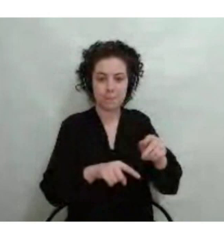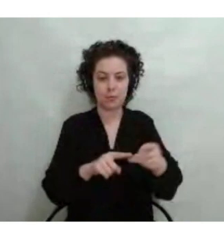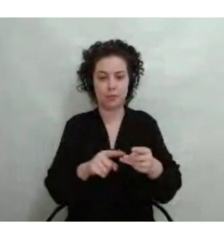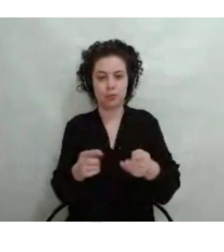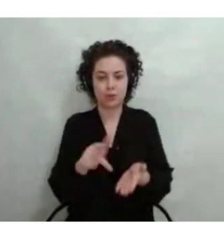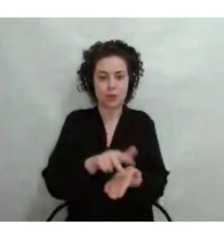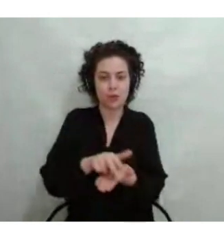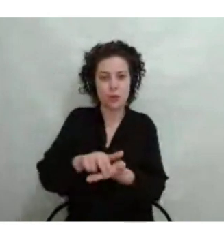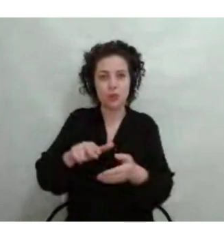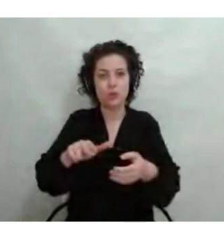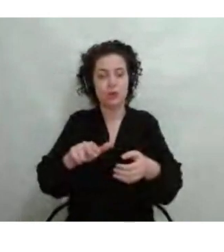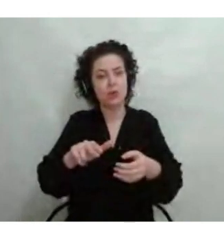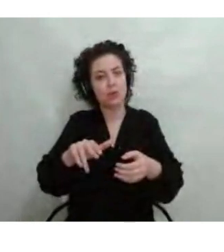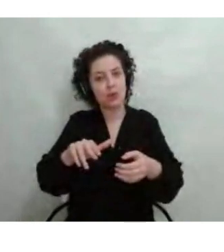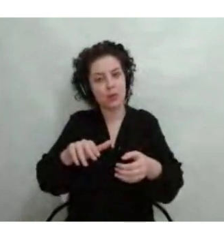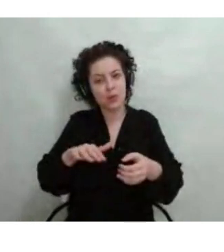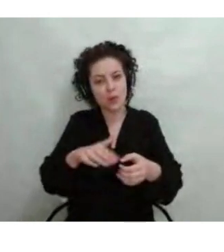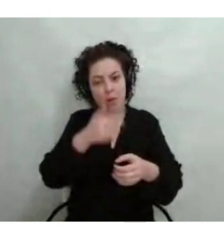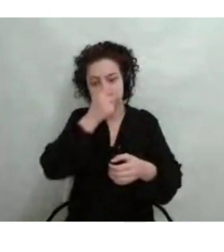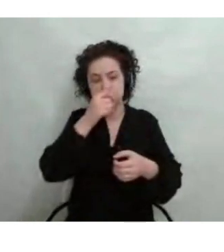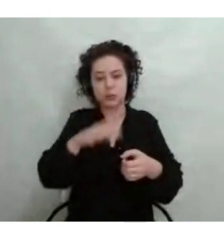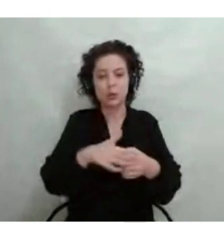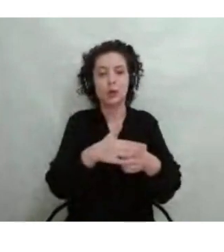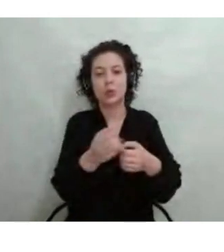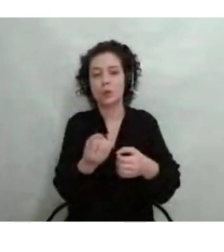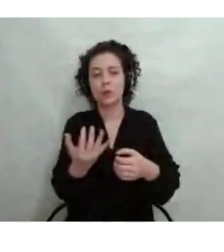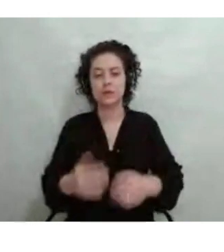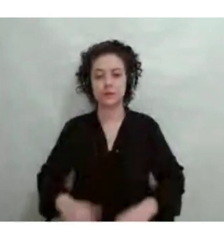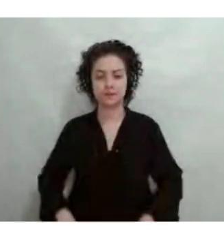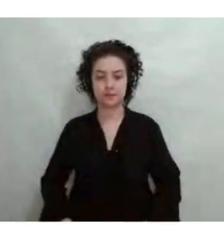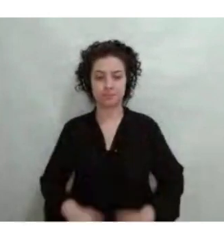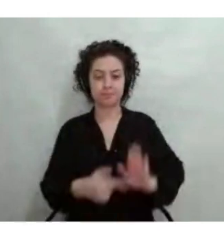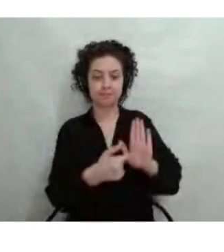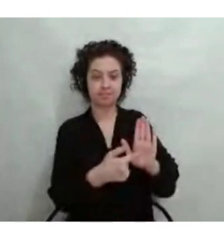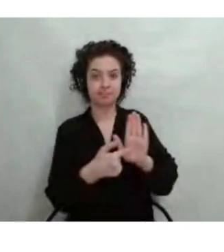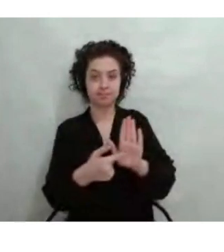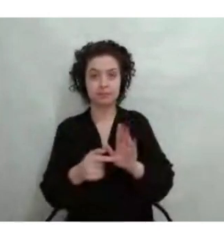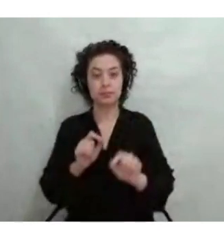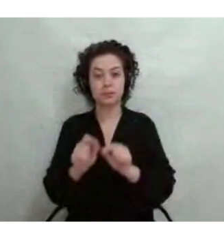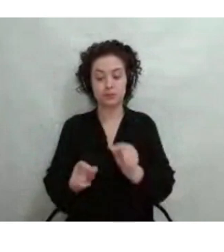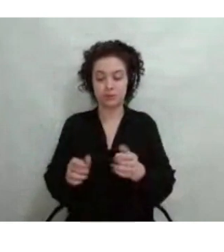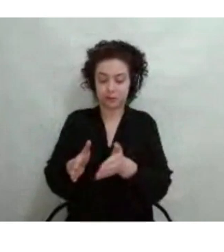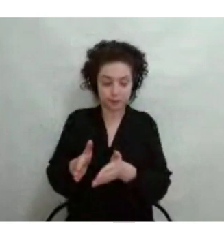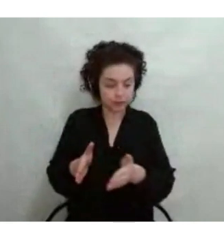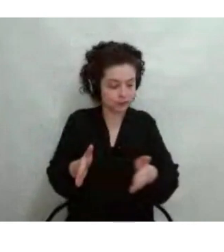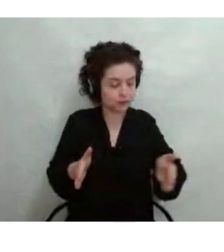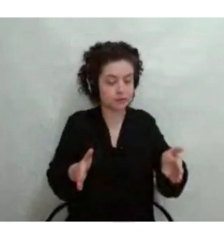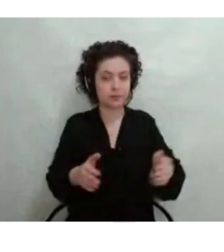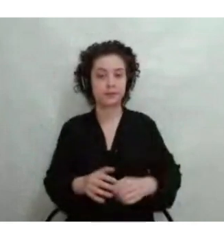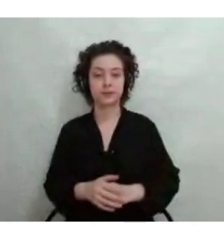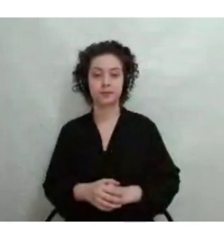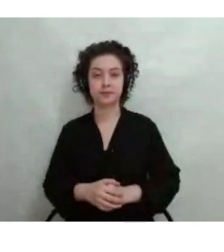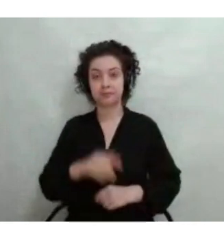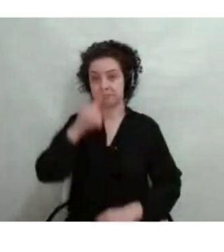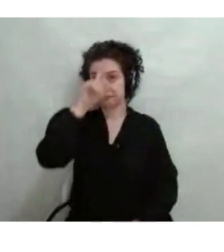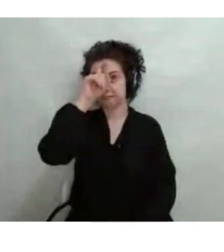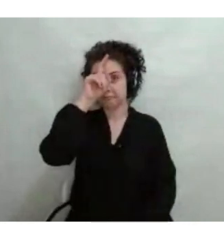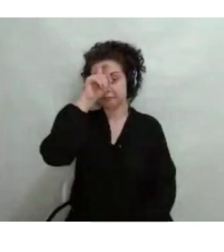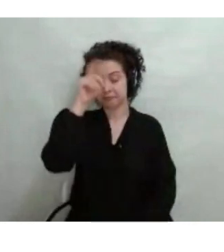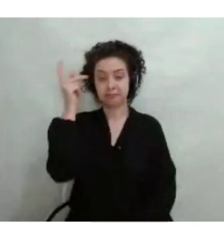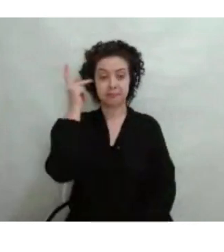tempo. Eu queria mostrar aos senhores que o Hospital São Paulo talvez seja um